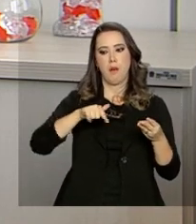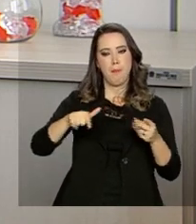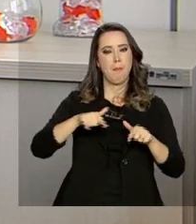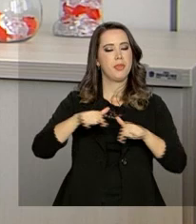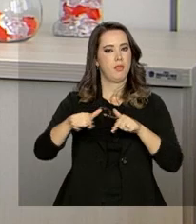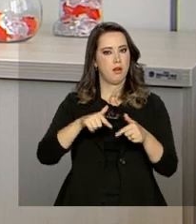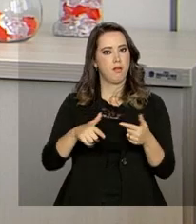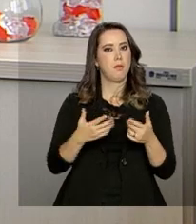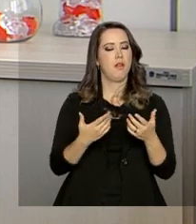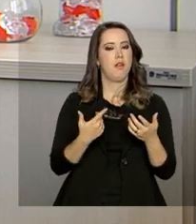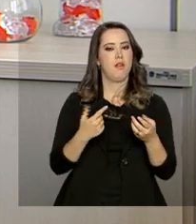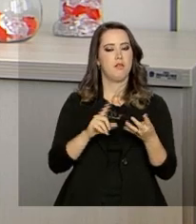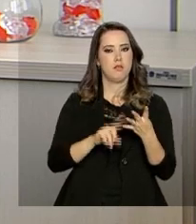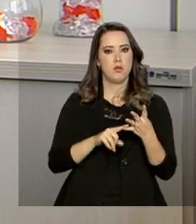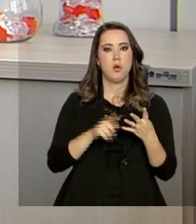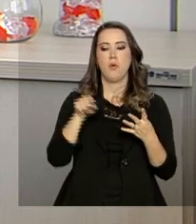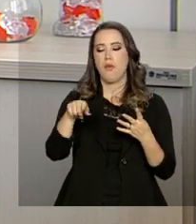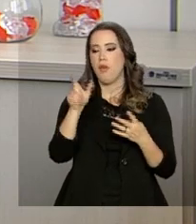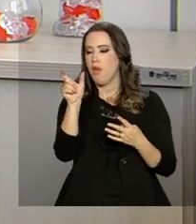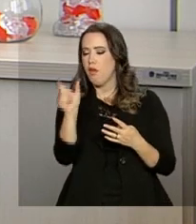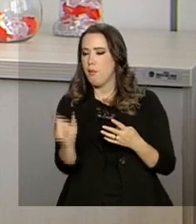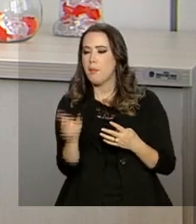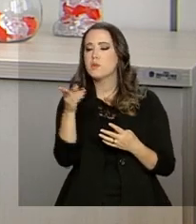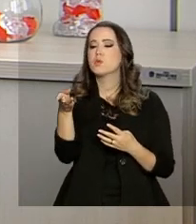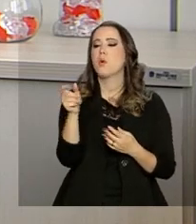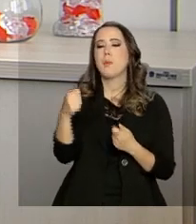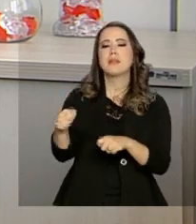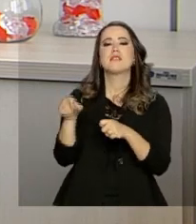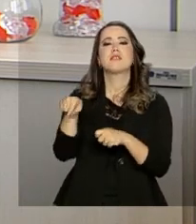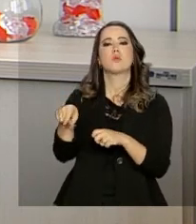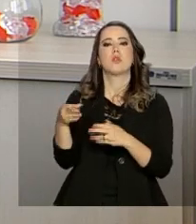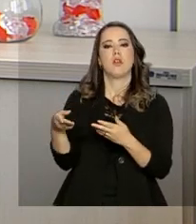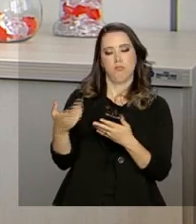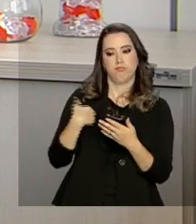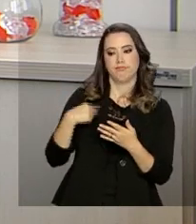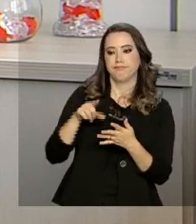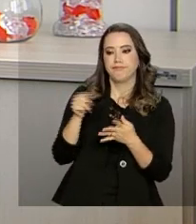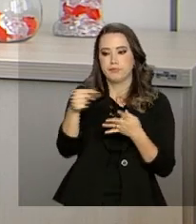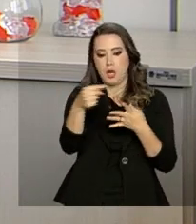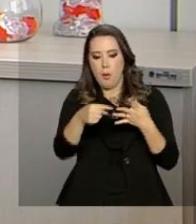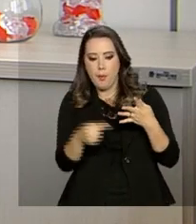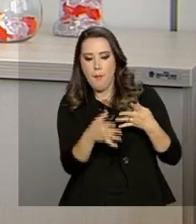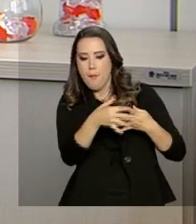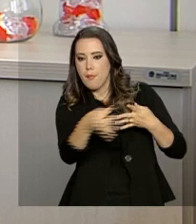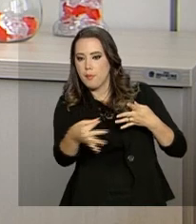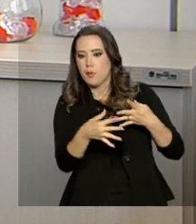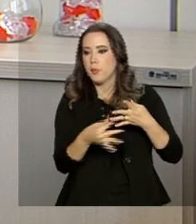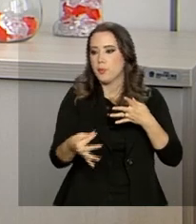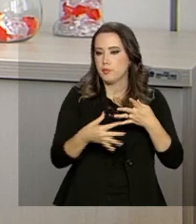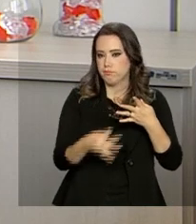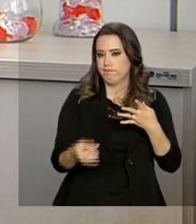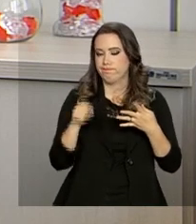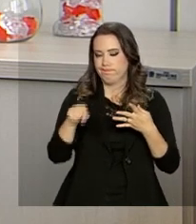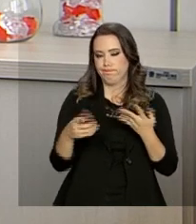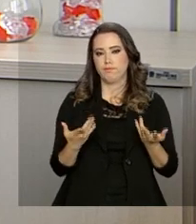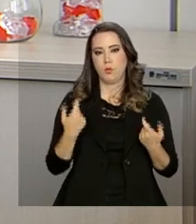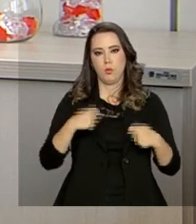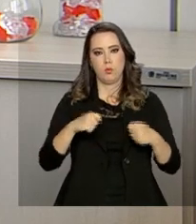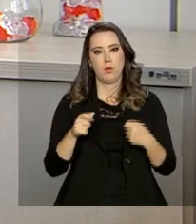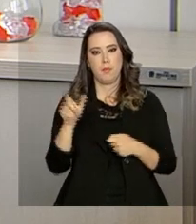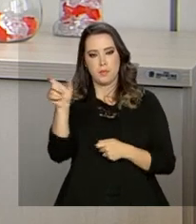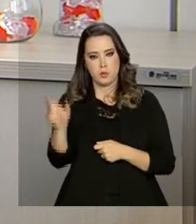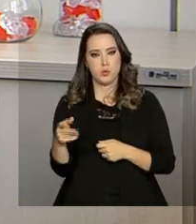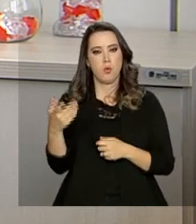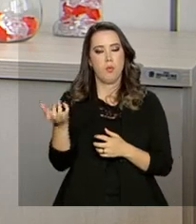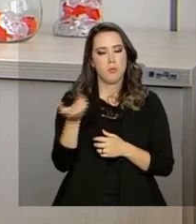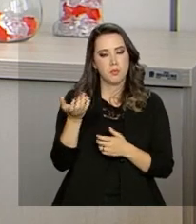emprego de acordo com a necessidade de cada cidadão de cada é demandante que procurou